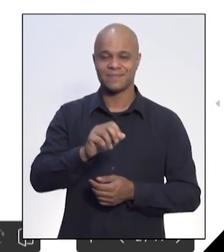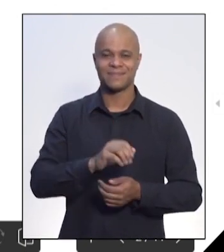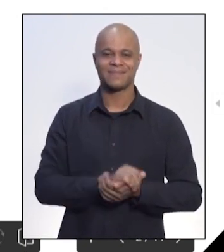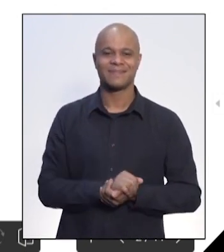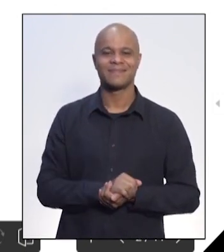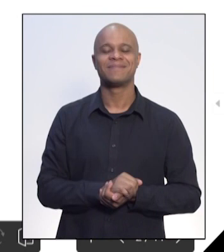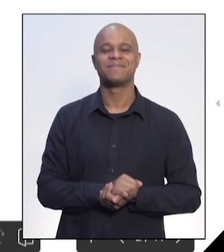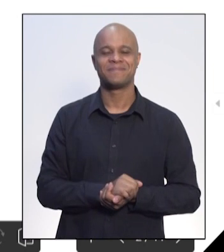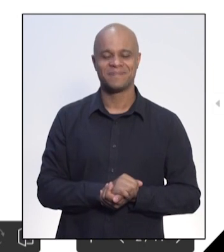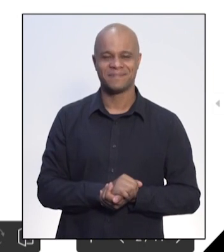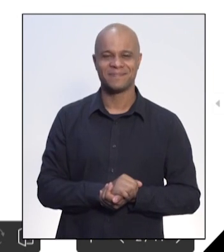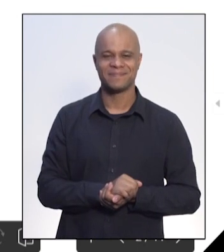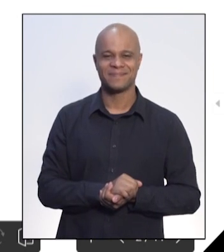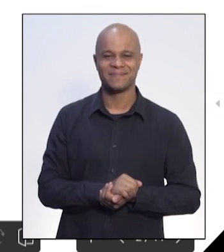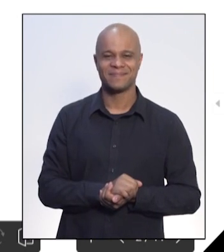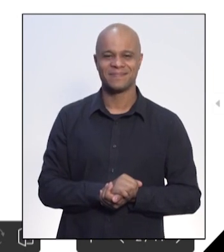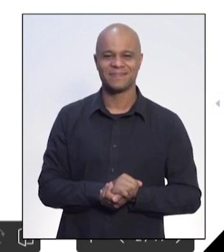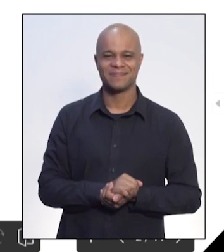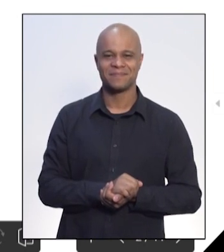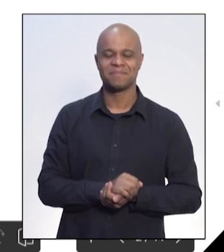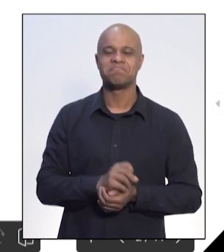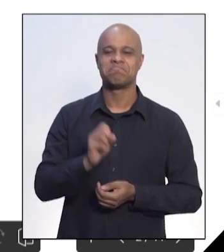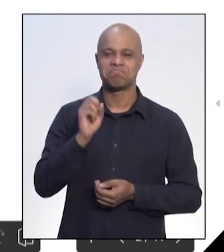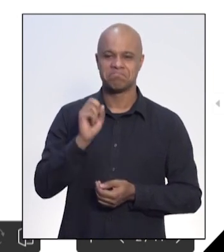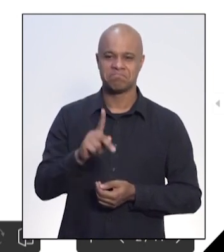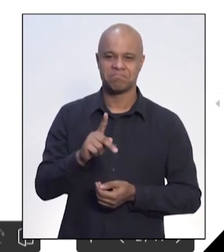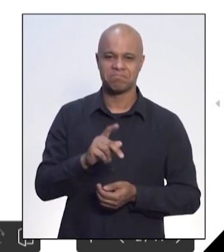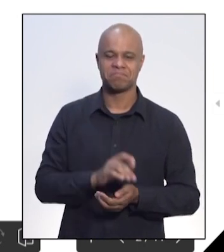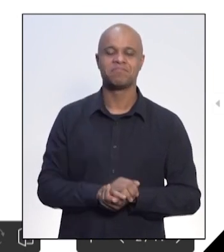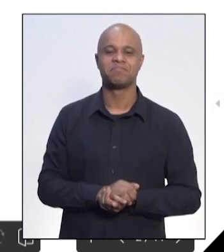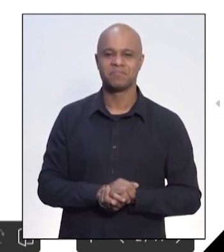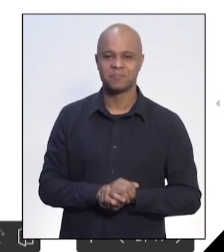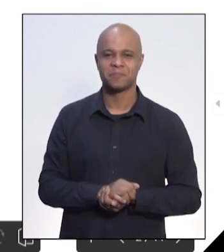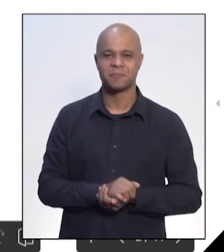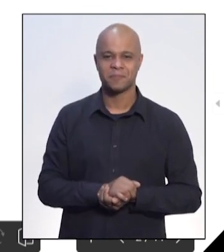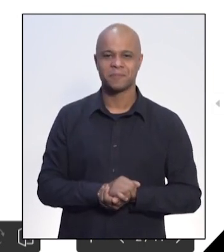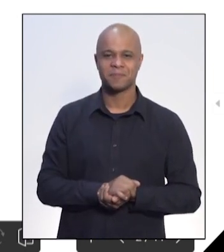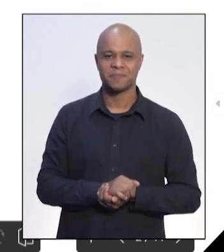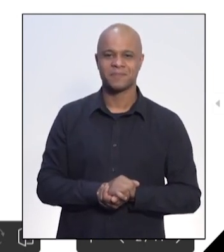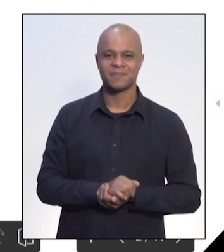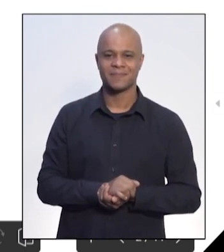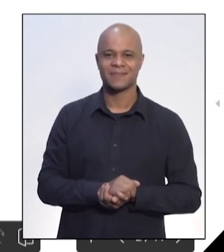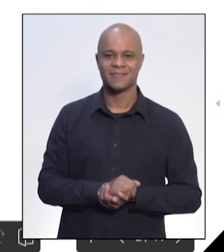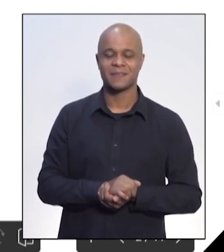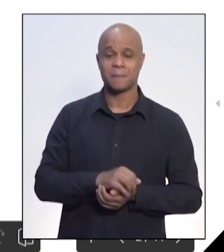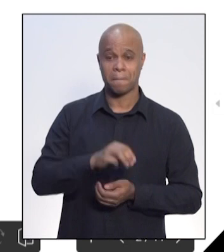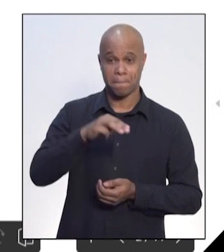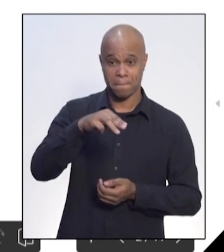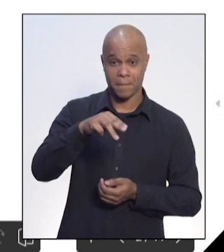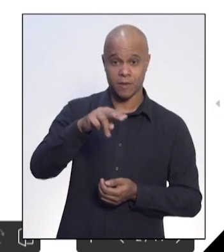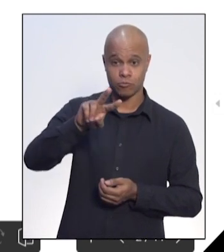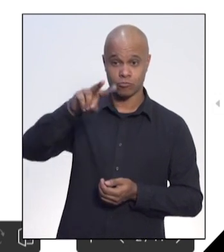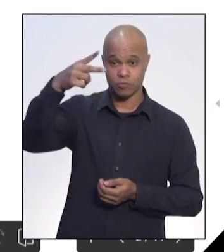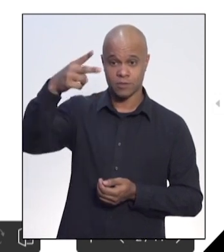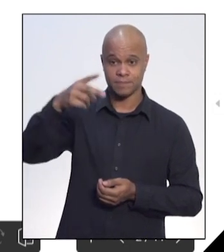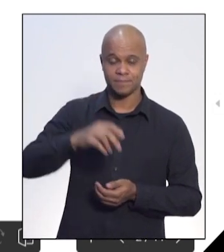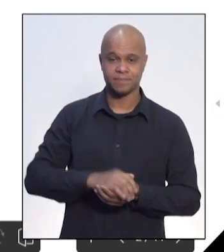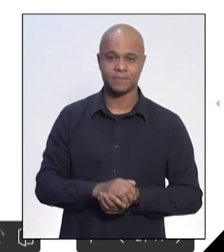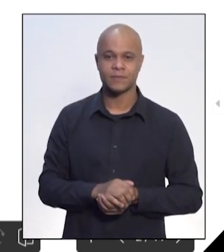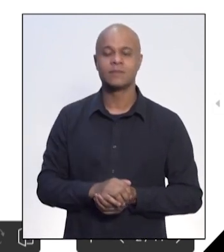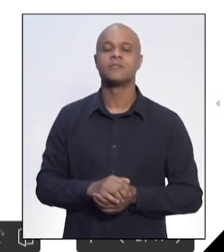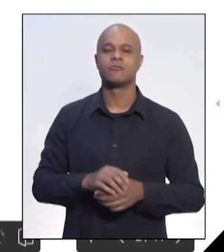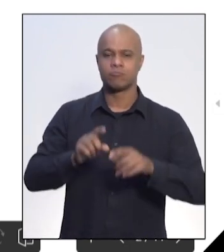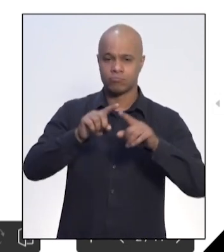5, 5. 8 menos 4, 4. Deu 450. Opa! Metros quadrados. Quando a gente fala